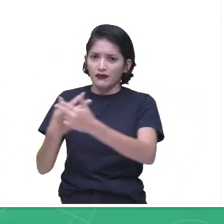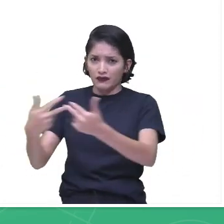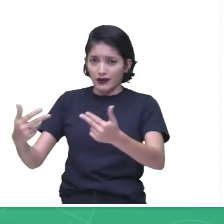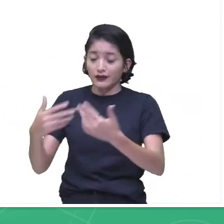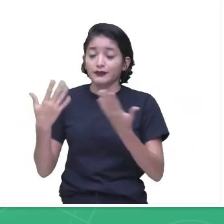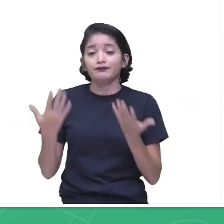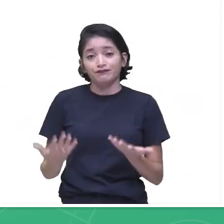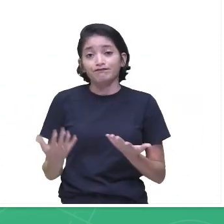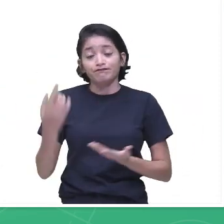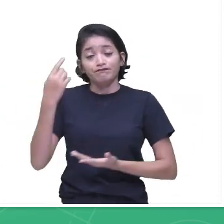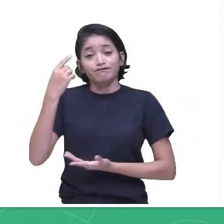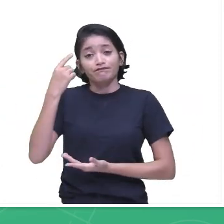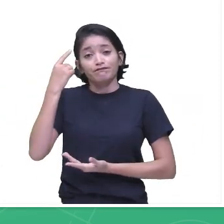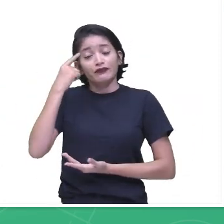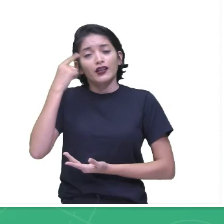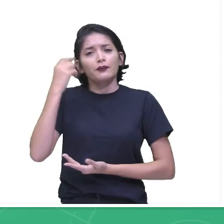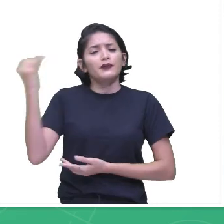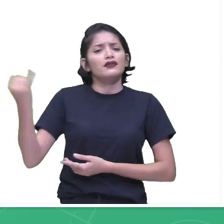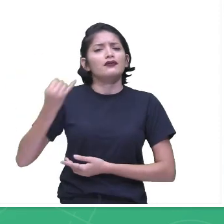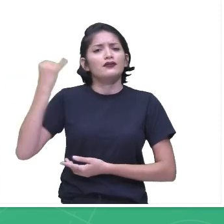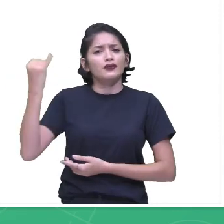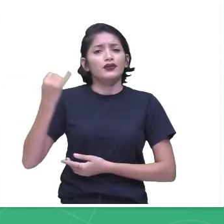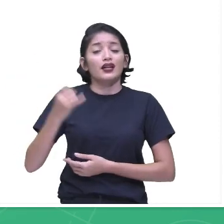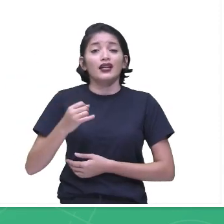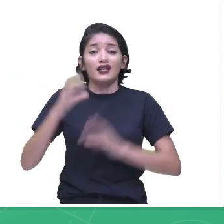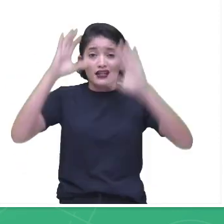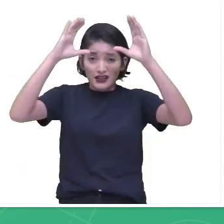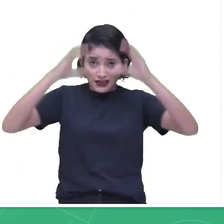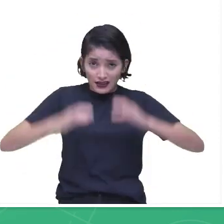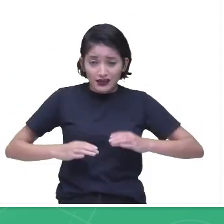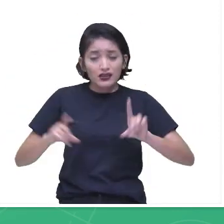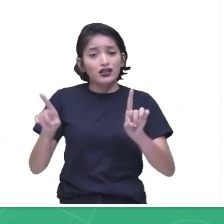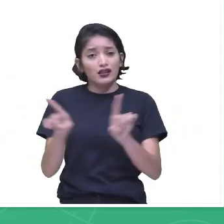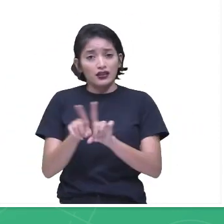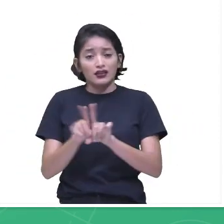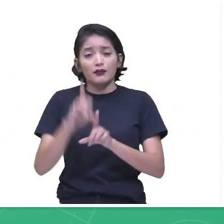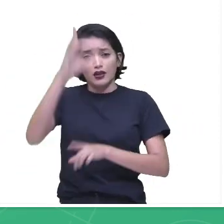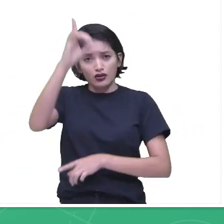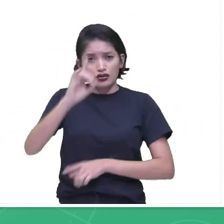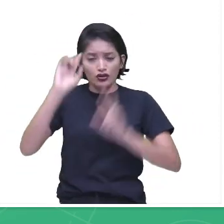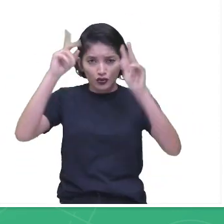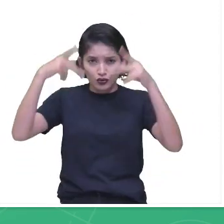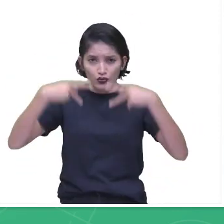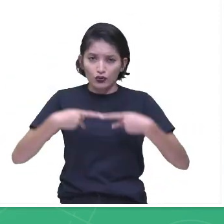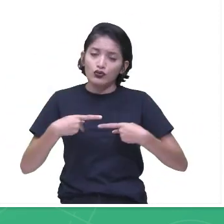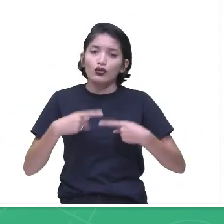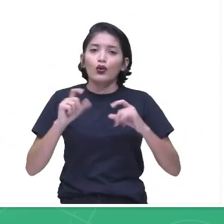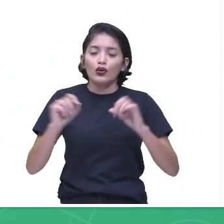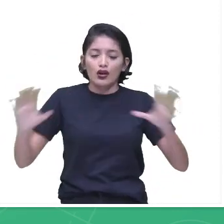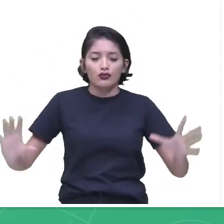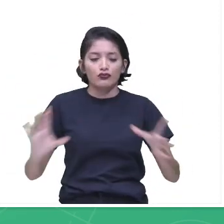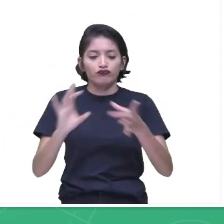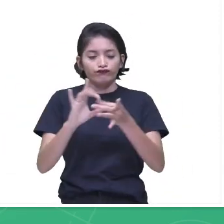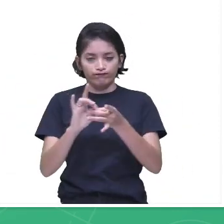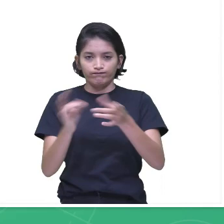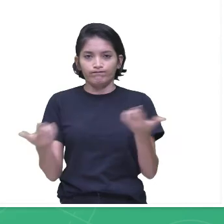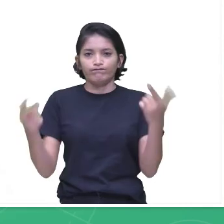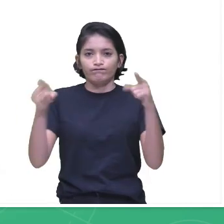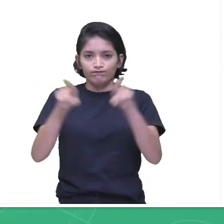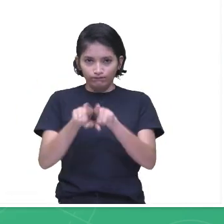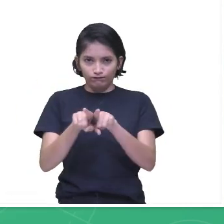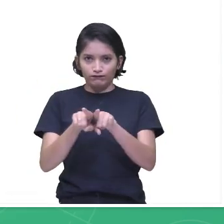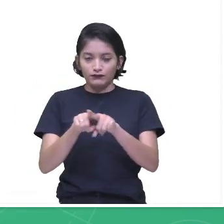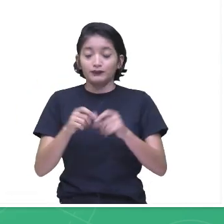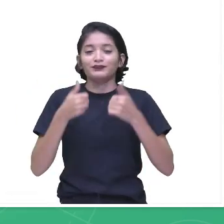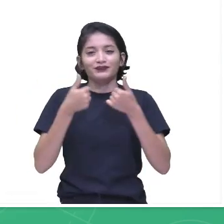que a gente tenha essa ideia de que cidadania e direitos humanos, eles andam sempre de mãos dadas, não é isso? Muito